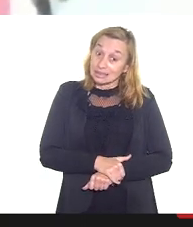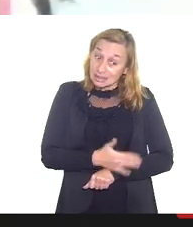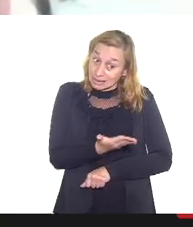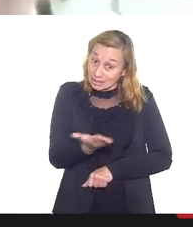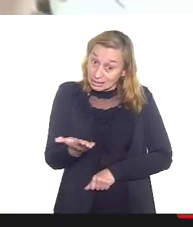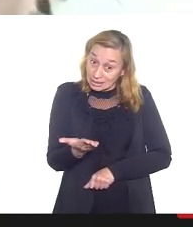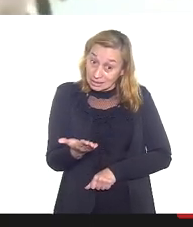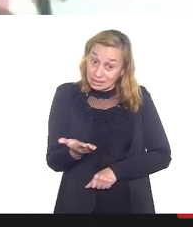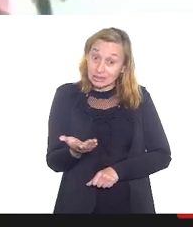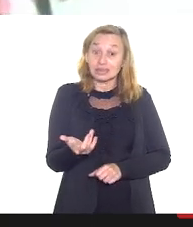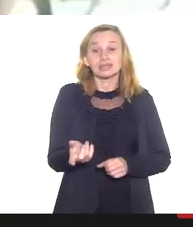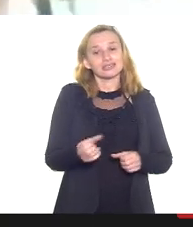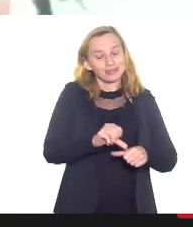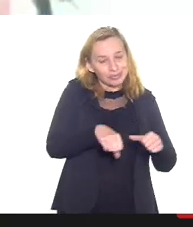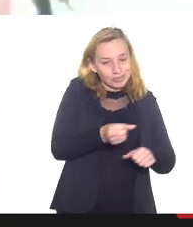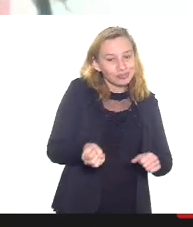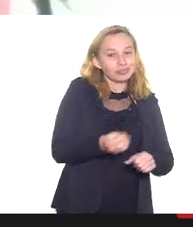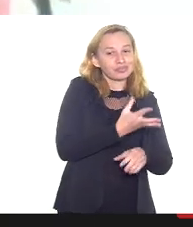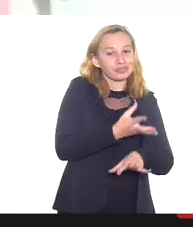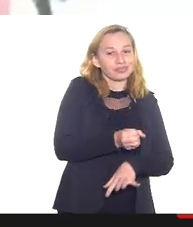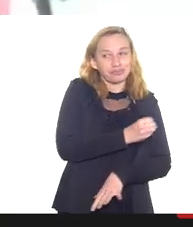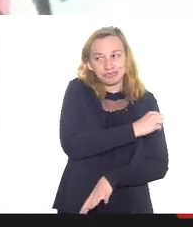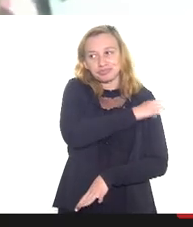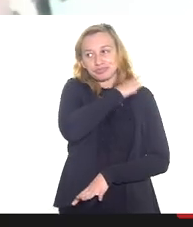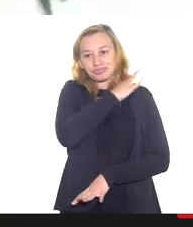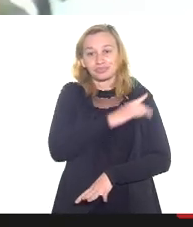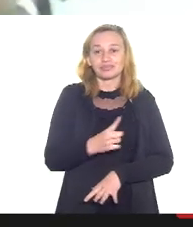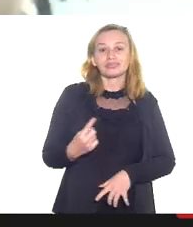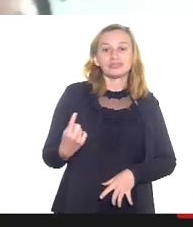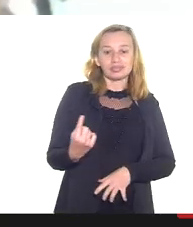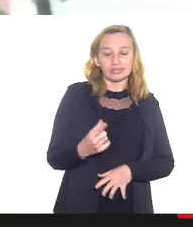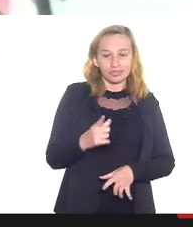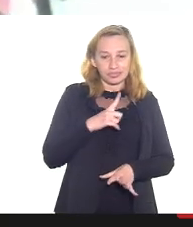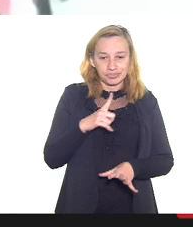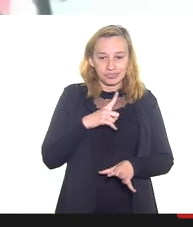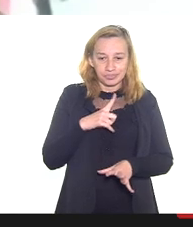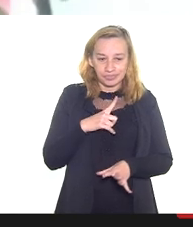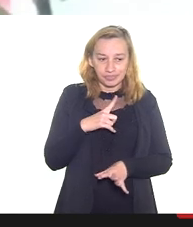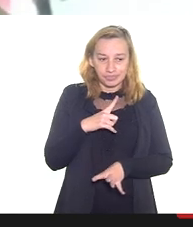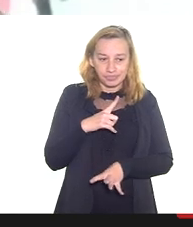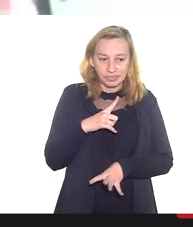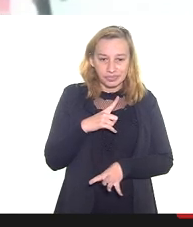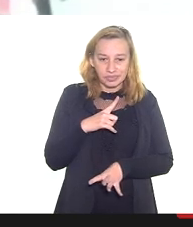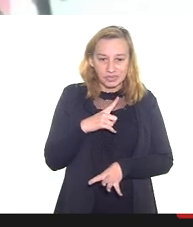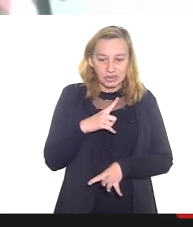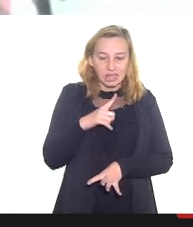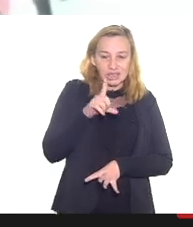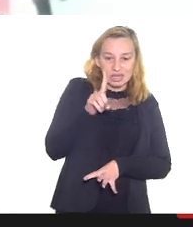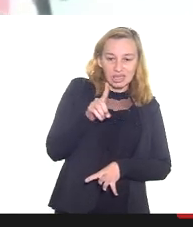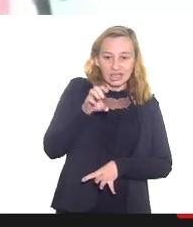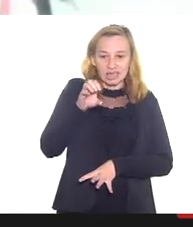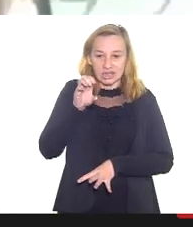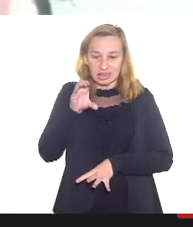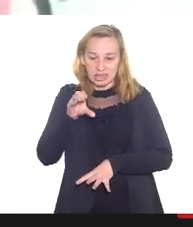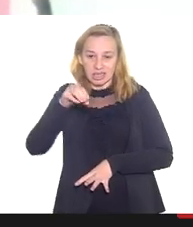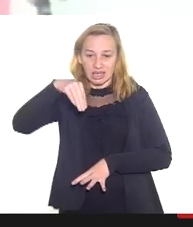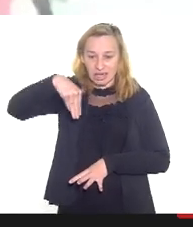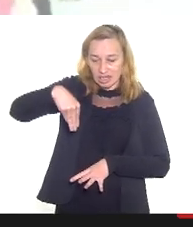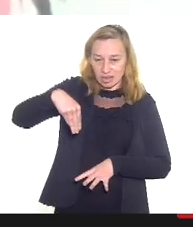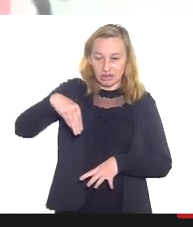com essa reforma do ensino médio. Nós tínhamos as DCNs do ensino médio